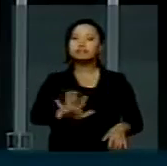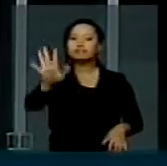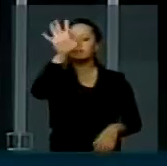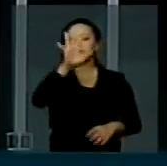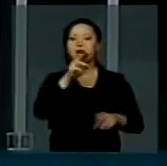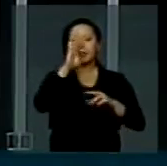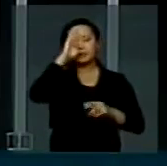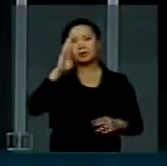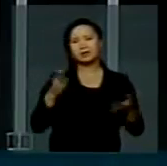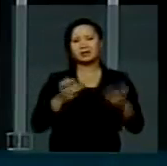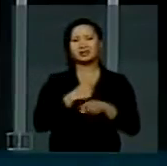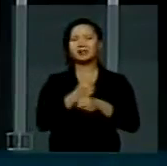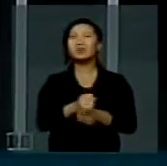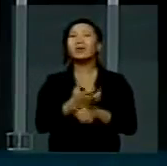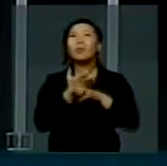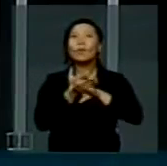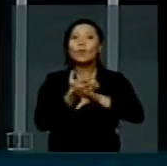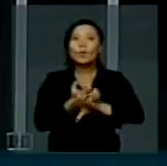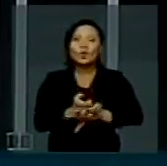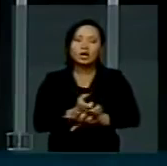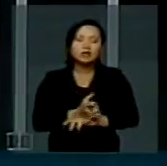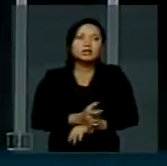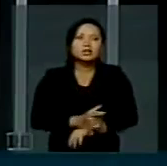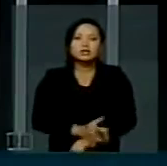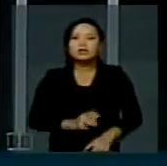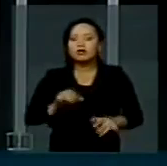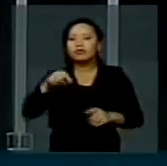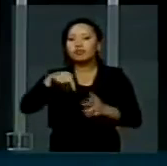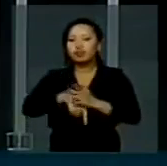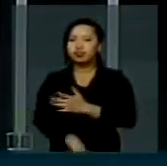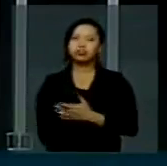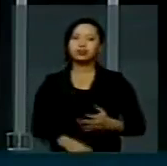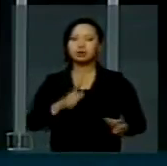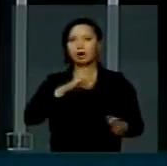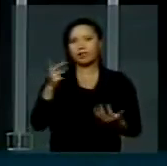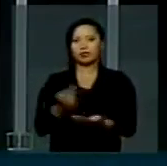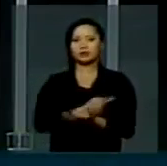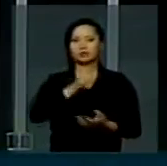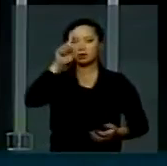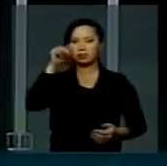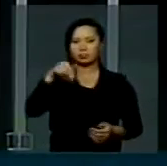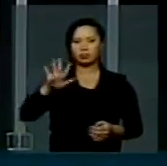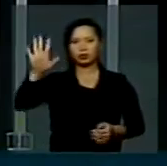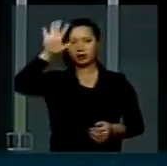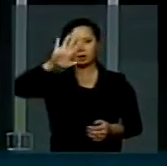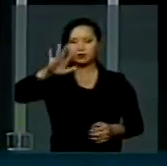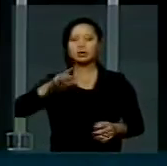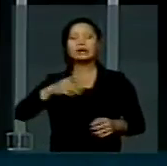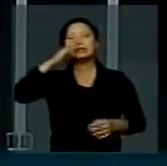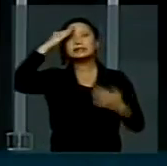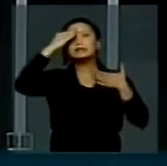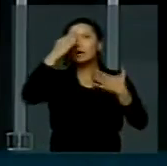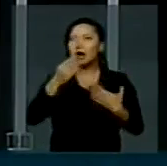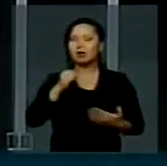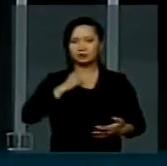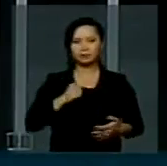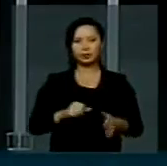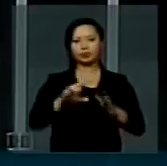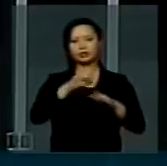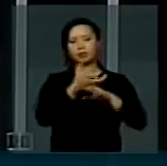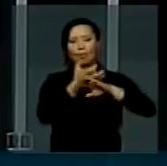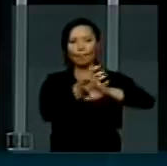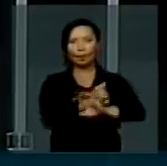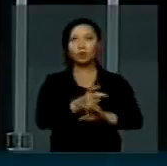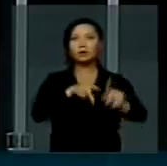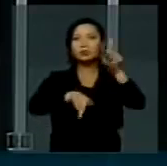seca que nós atravessamos agora. E, graças exatamente ao Bolsa Estiagem, populações inteiras não